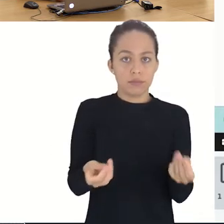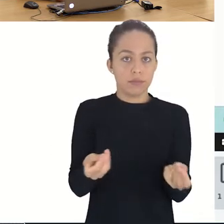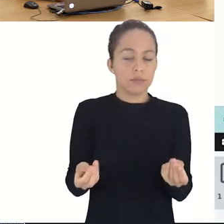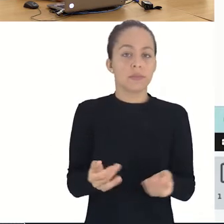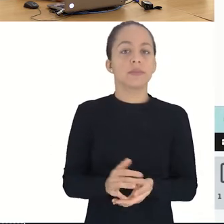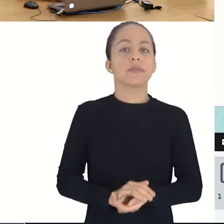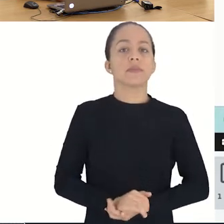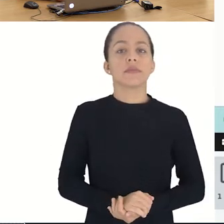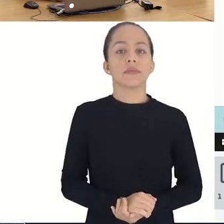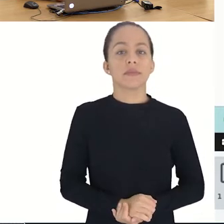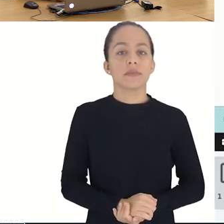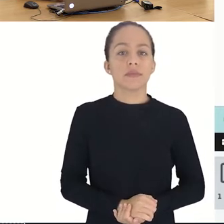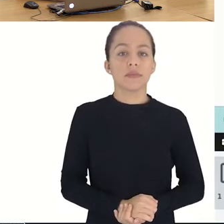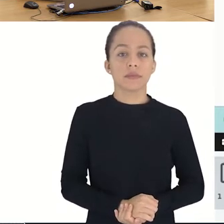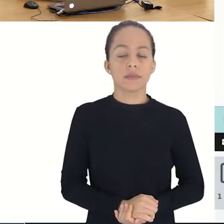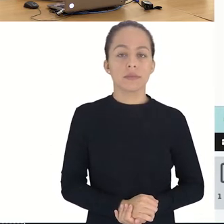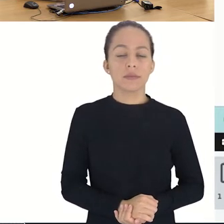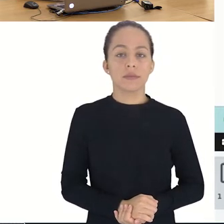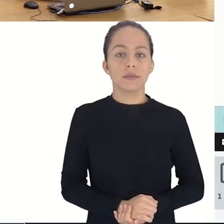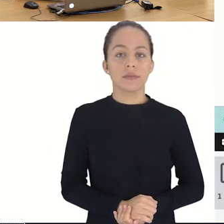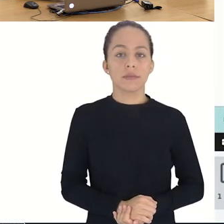sorteio.